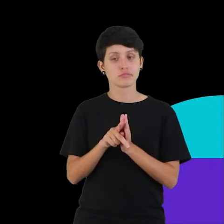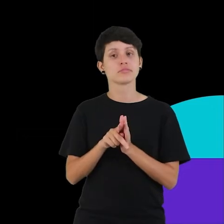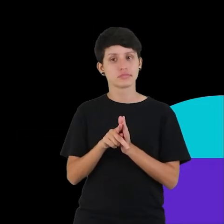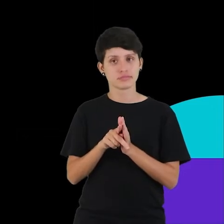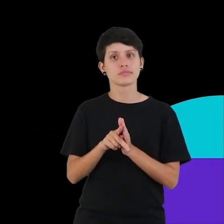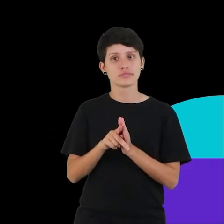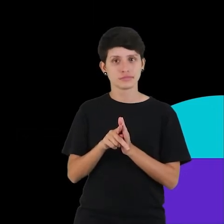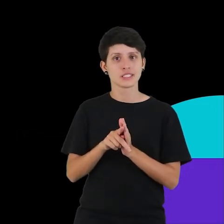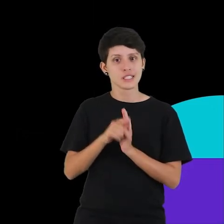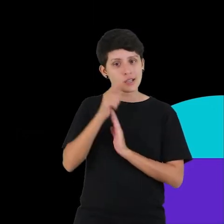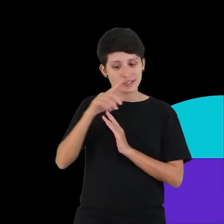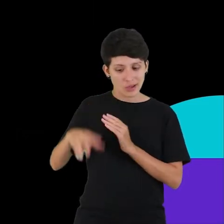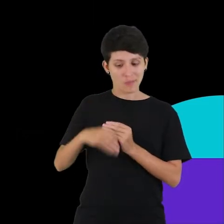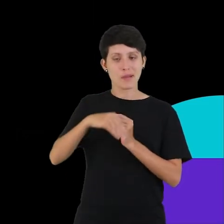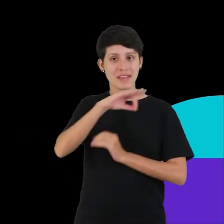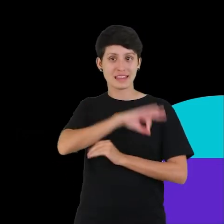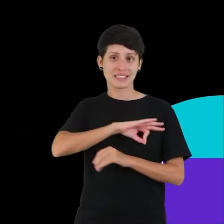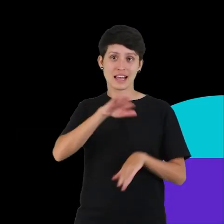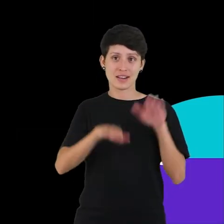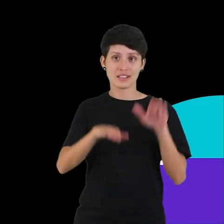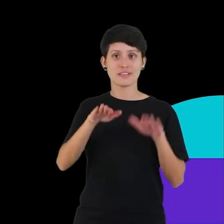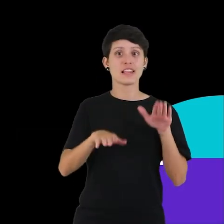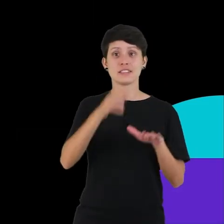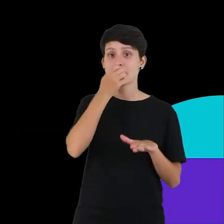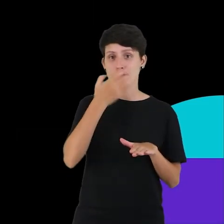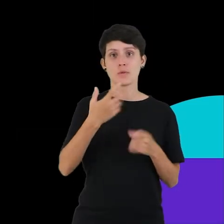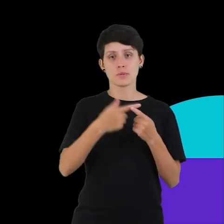tenta atualizar a tela. Tenta atualizar.